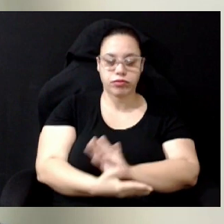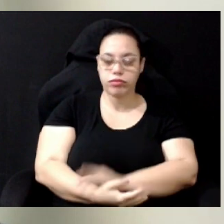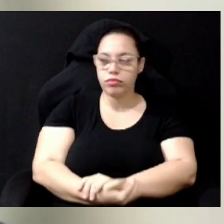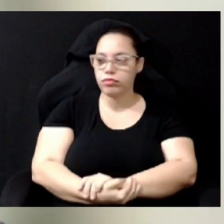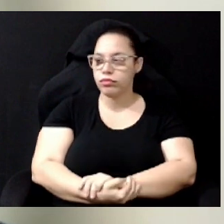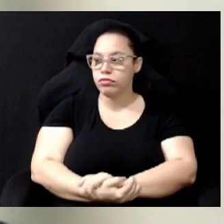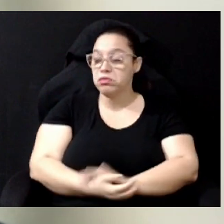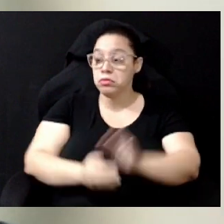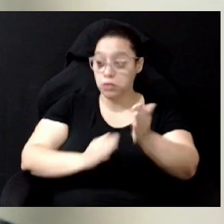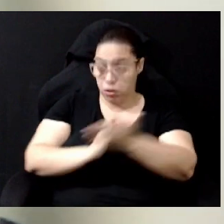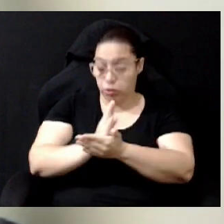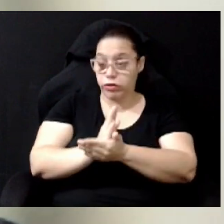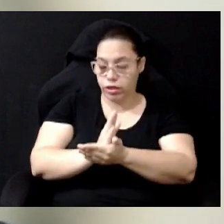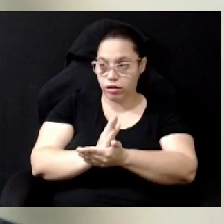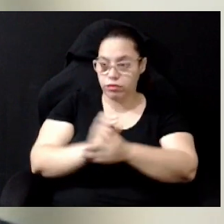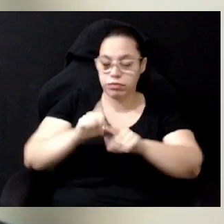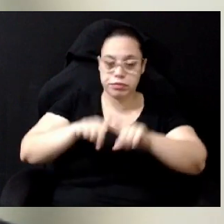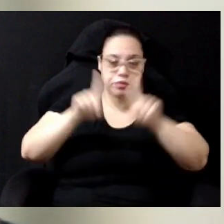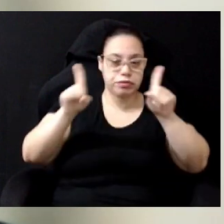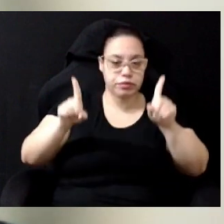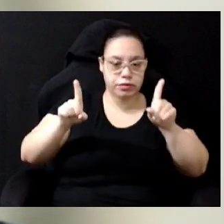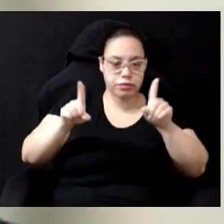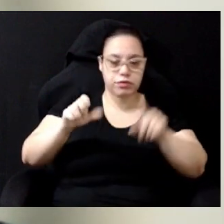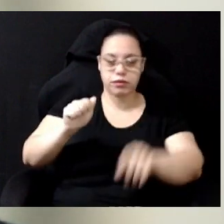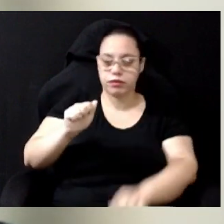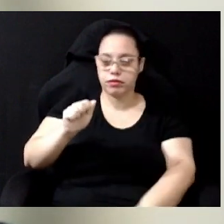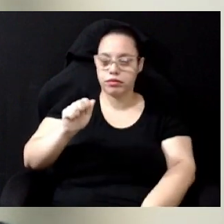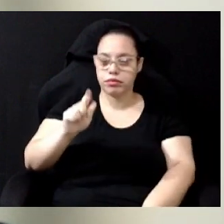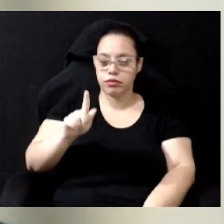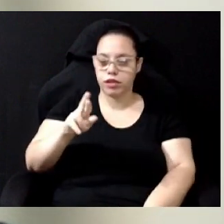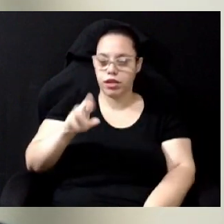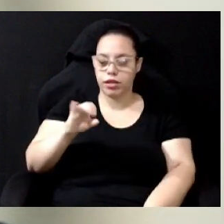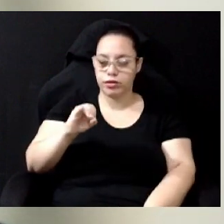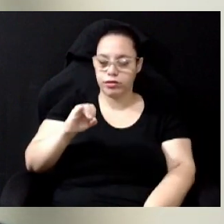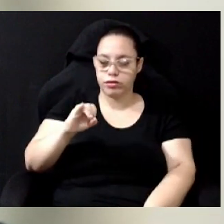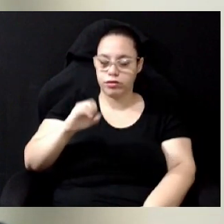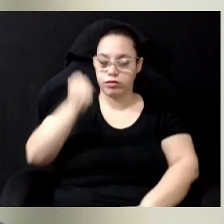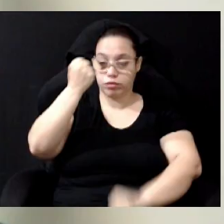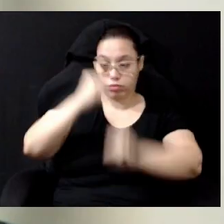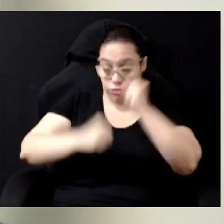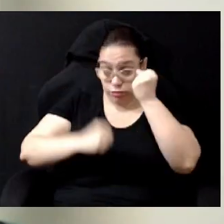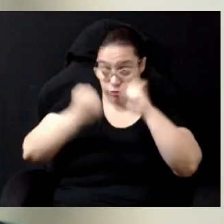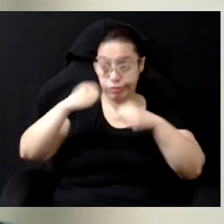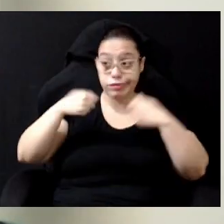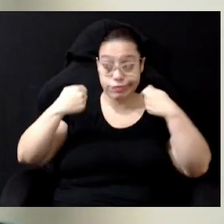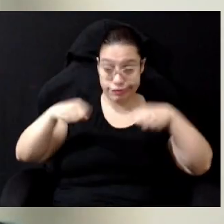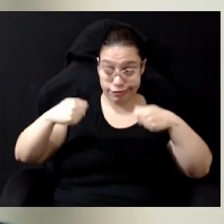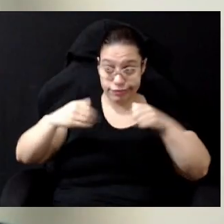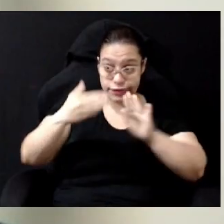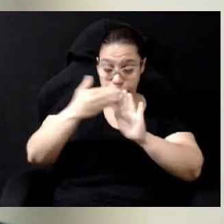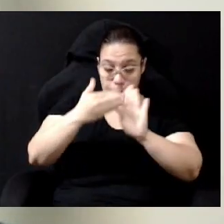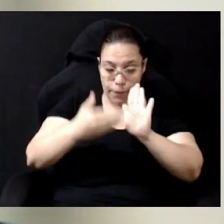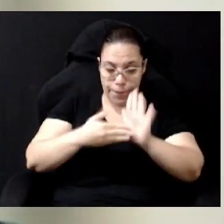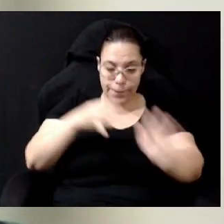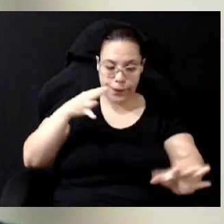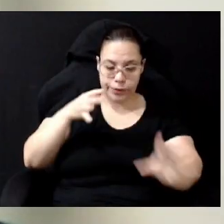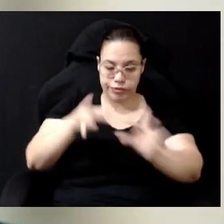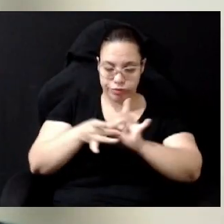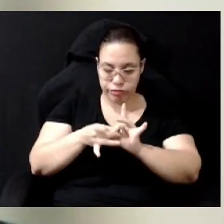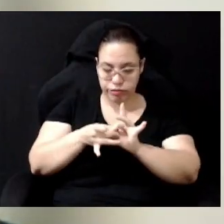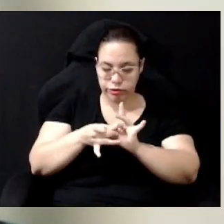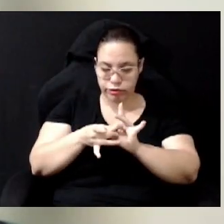recentemente aprovada, mas a agroindústria sim. Então a gente está falando de uma cadeia que vai precisar estabelecer esse